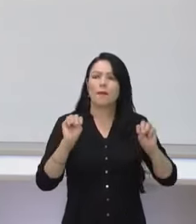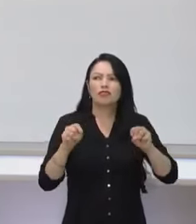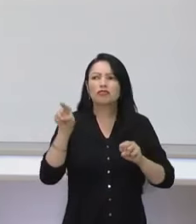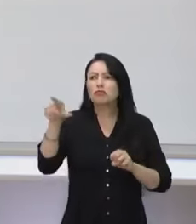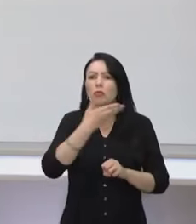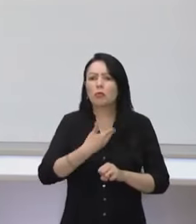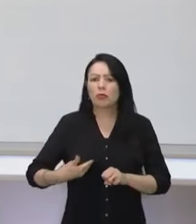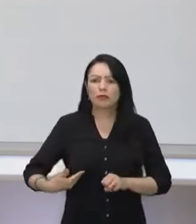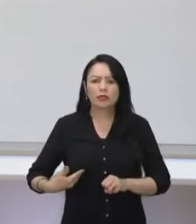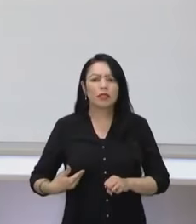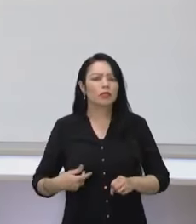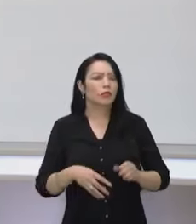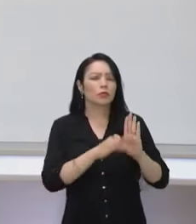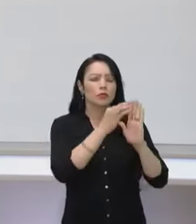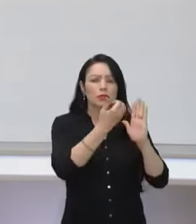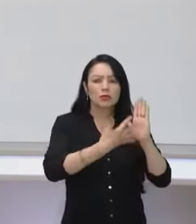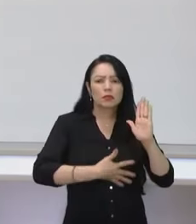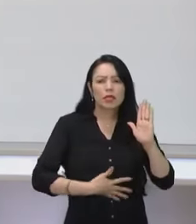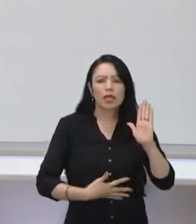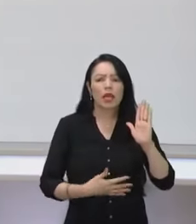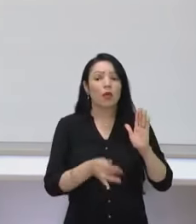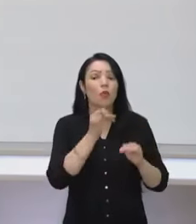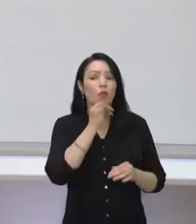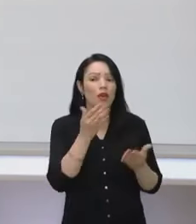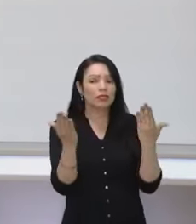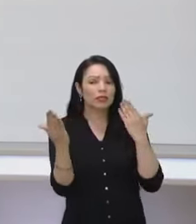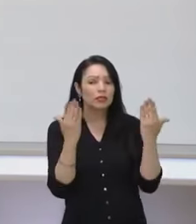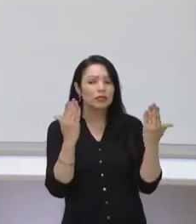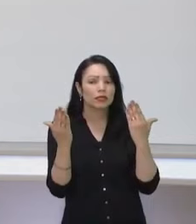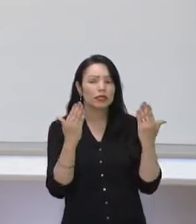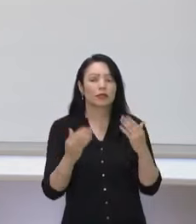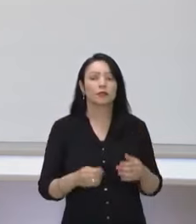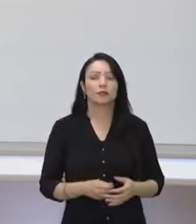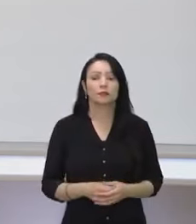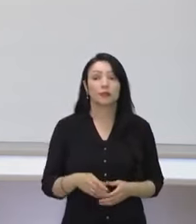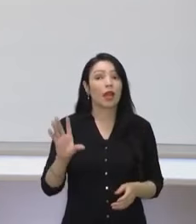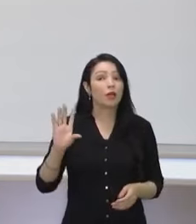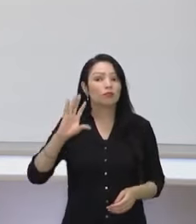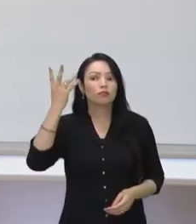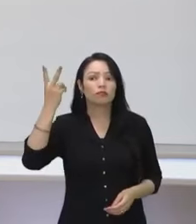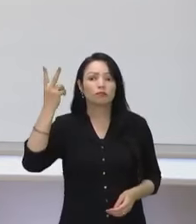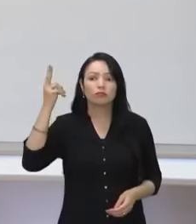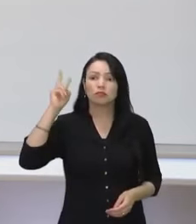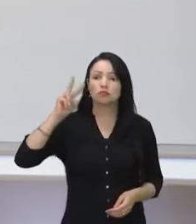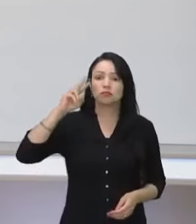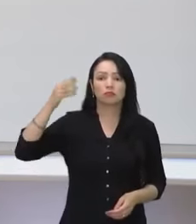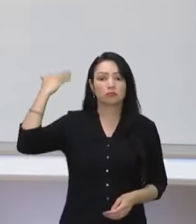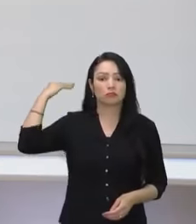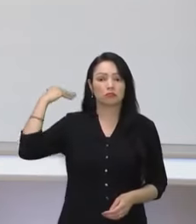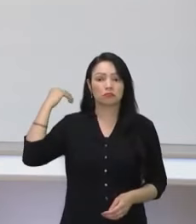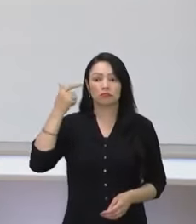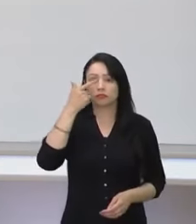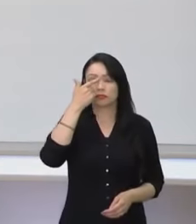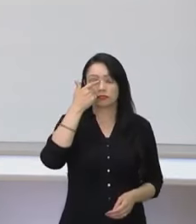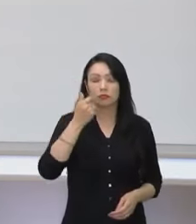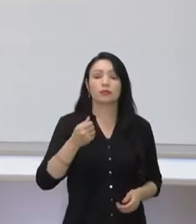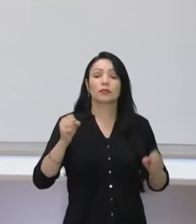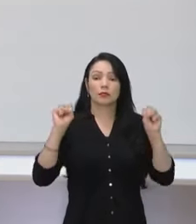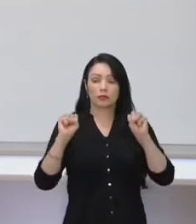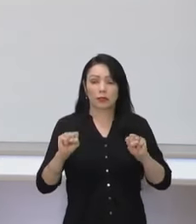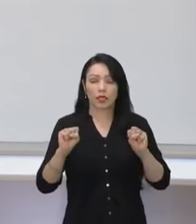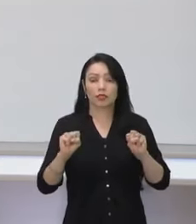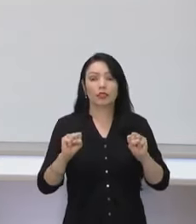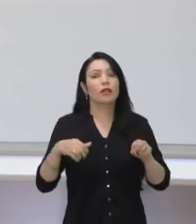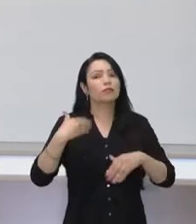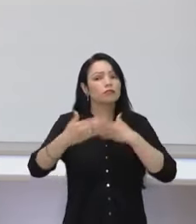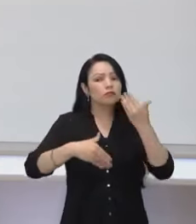ser um argumento de citação, um argumento de exemplo, usando o exemplo, um fato histórico. A gente pode usar um argumento de